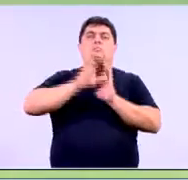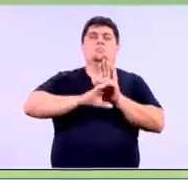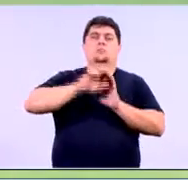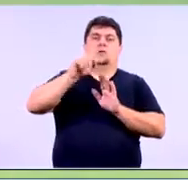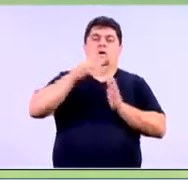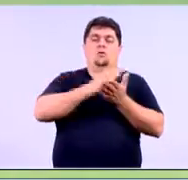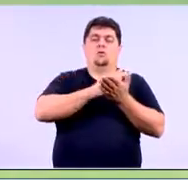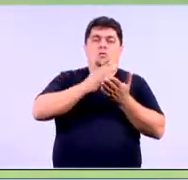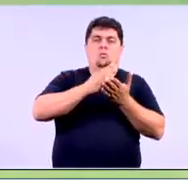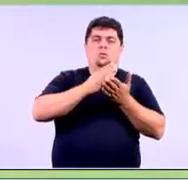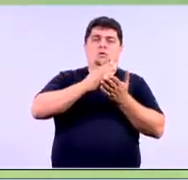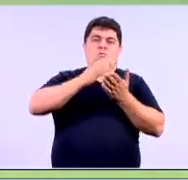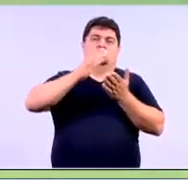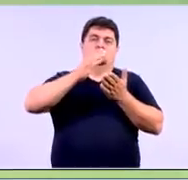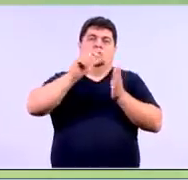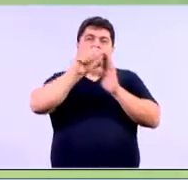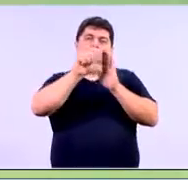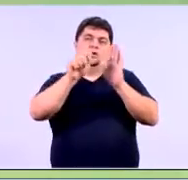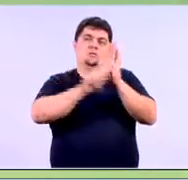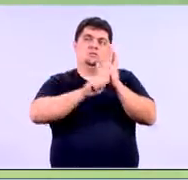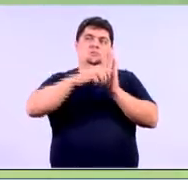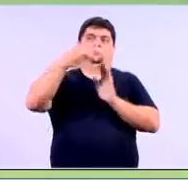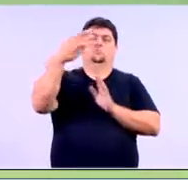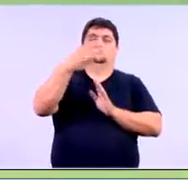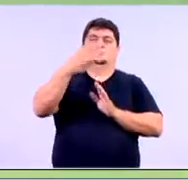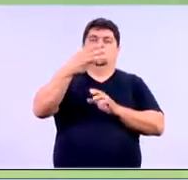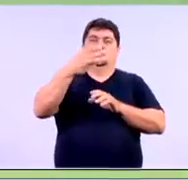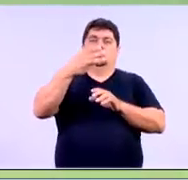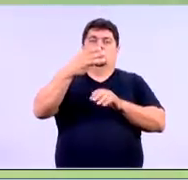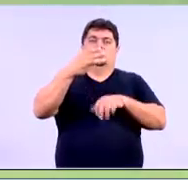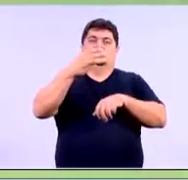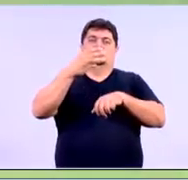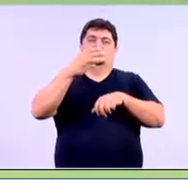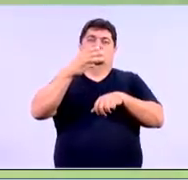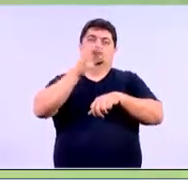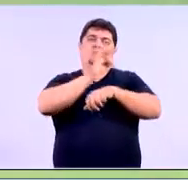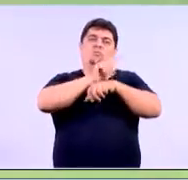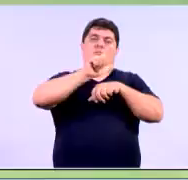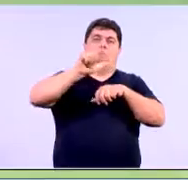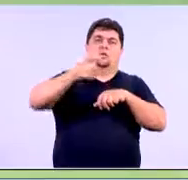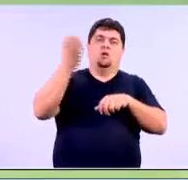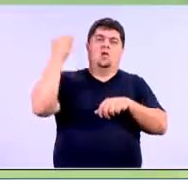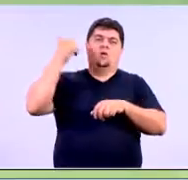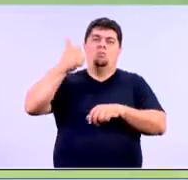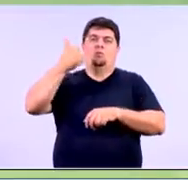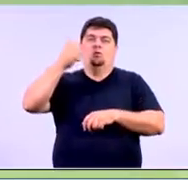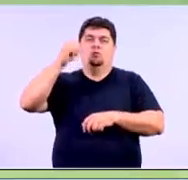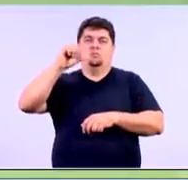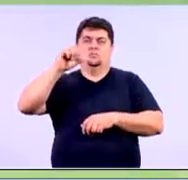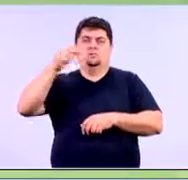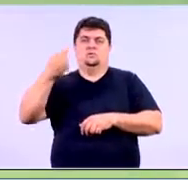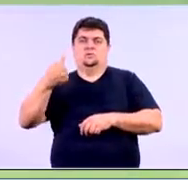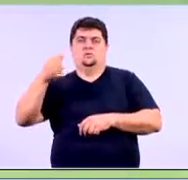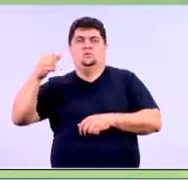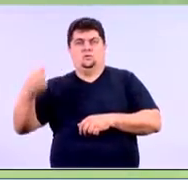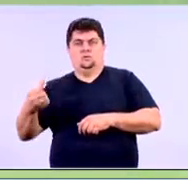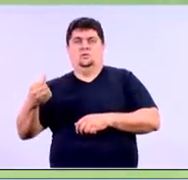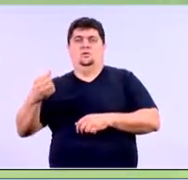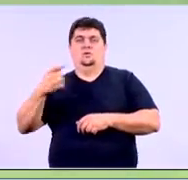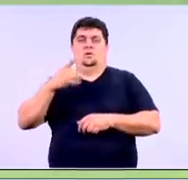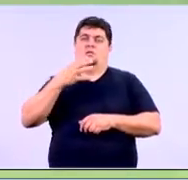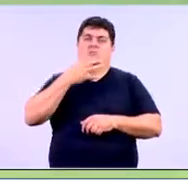artigo 3 do Código Tributário Nacional de 1966, mais conhecido como Código